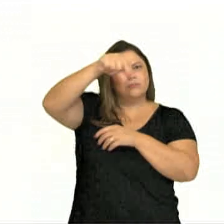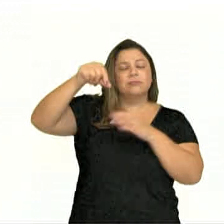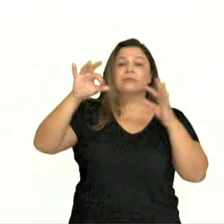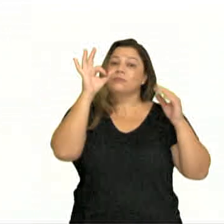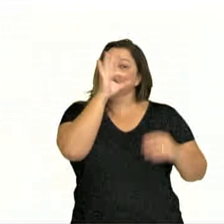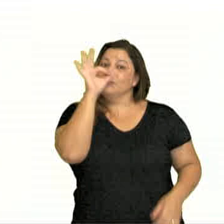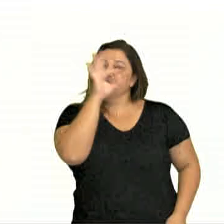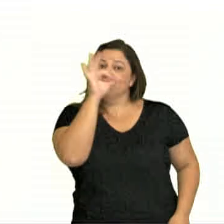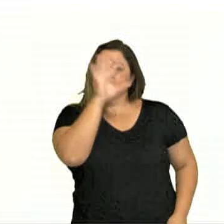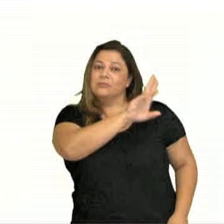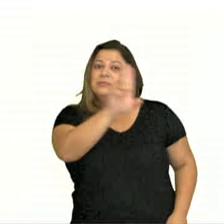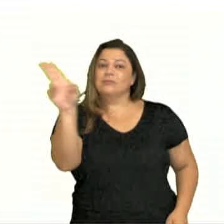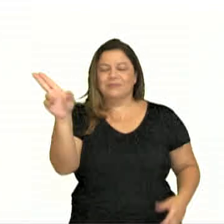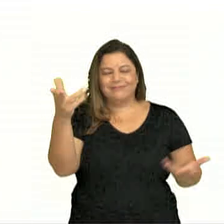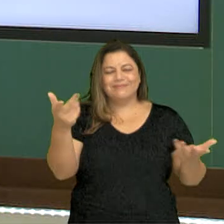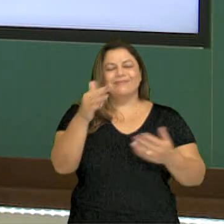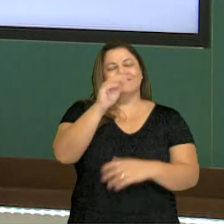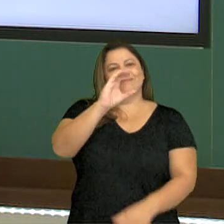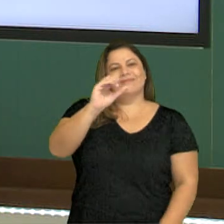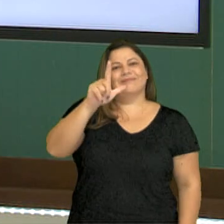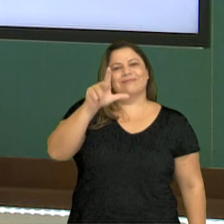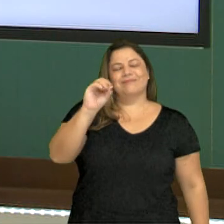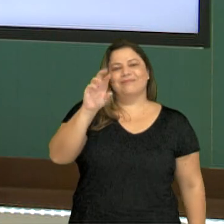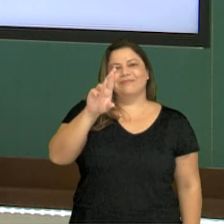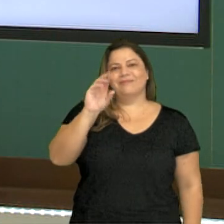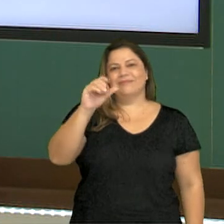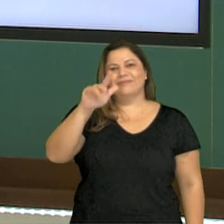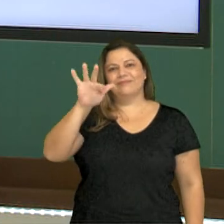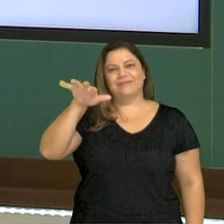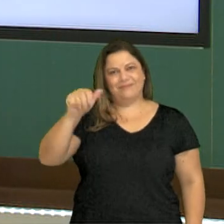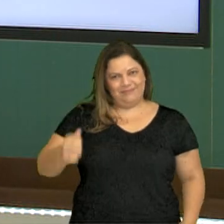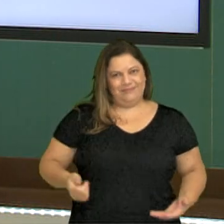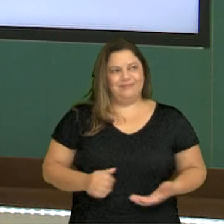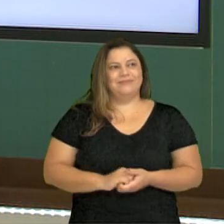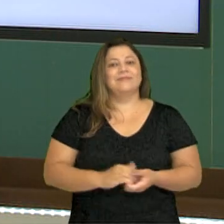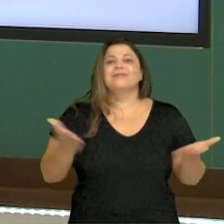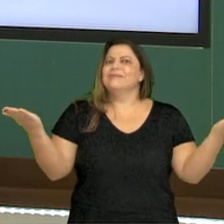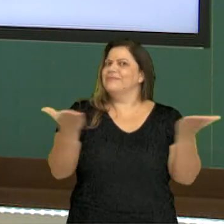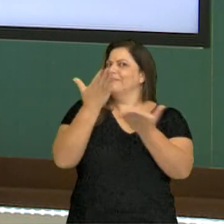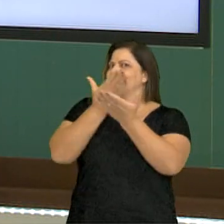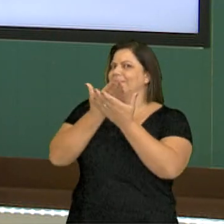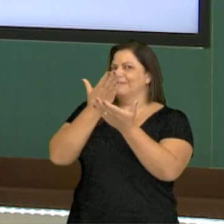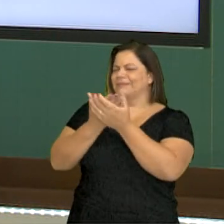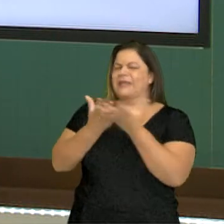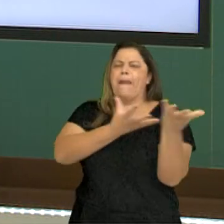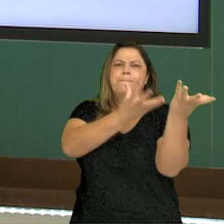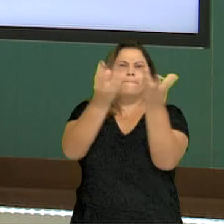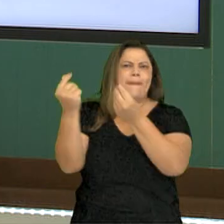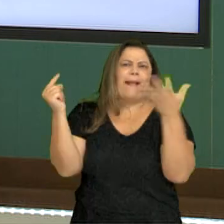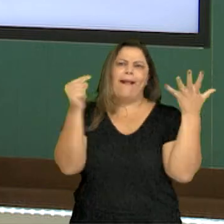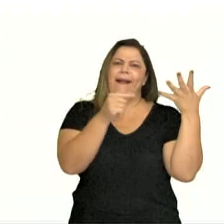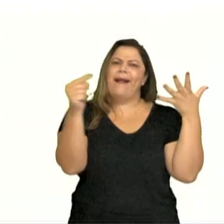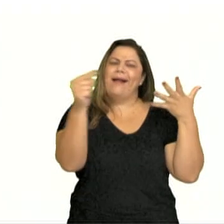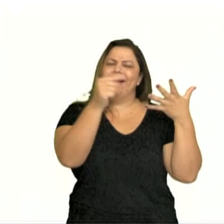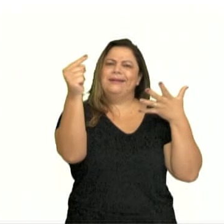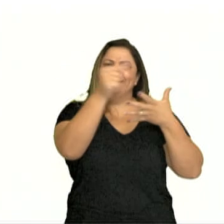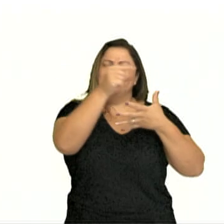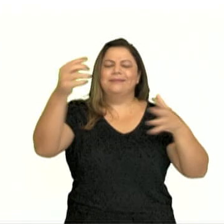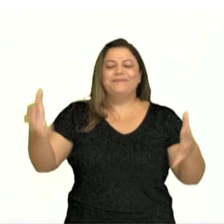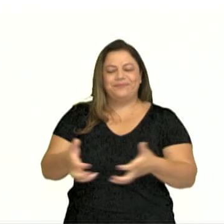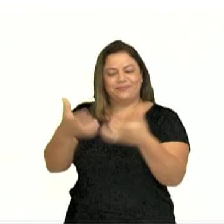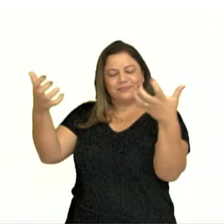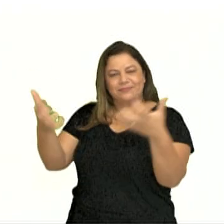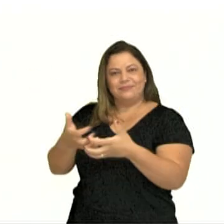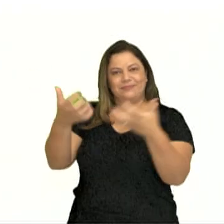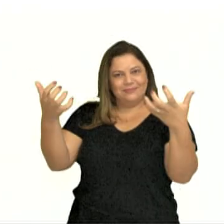verde chamado clorofila. E o que vimos na aula? Muita coisa, né? Plantas são organismos,